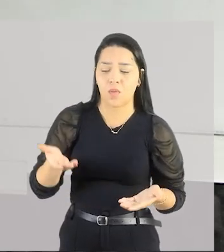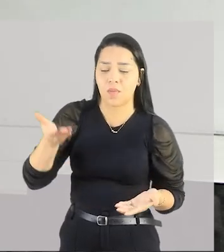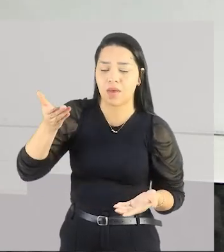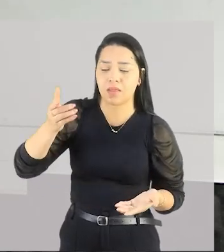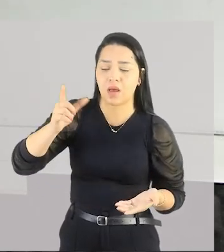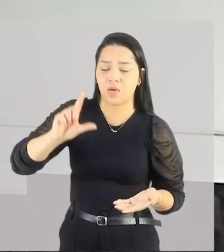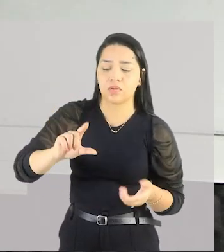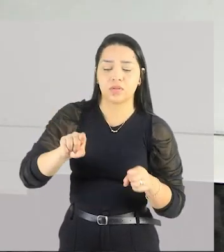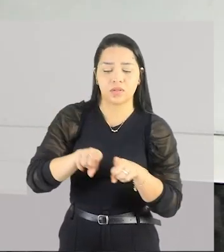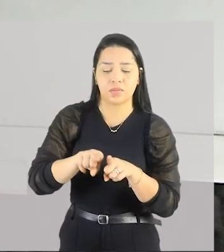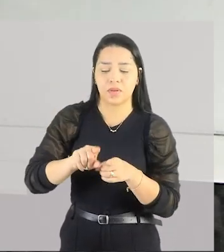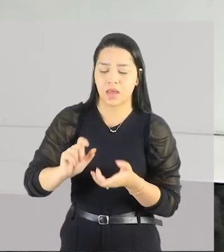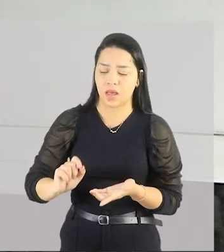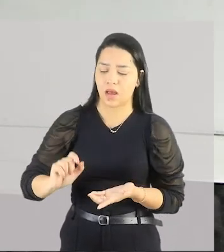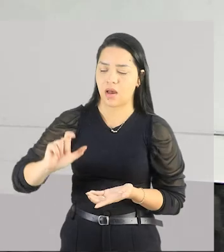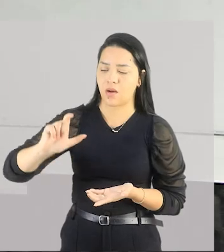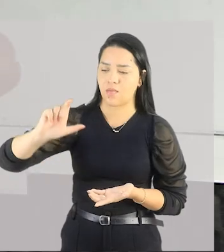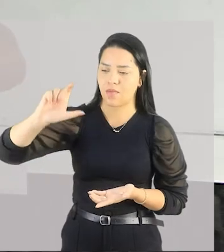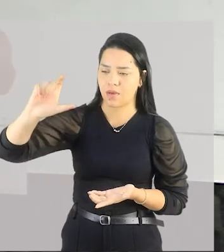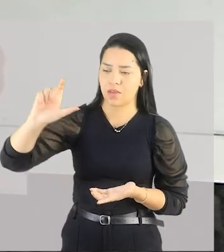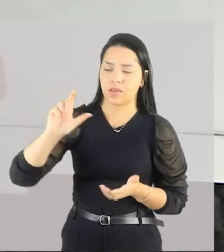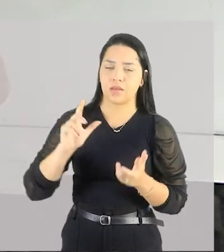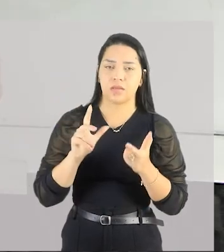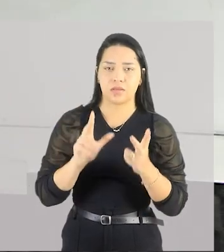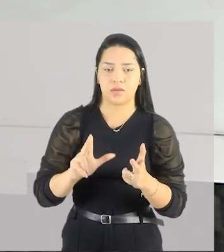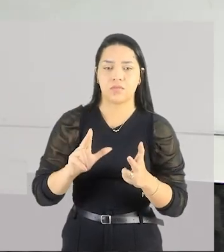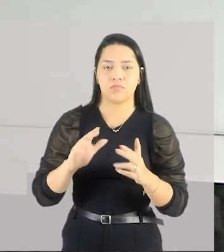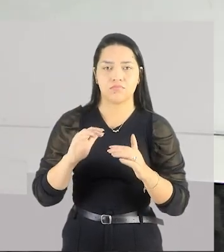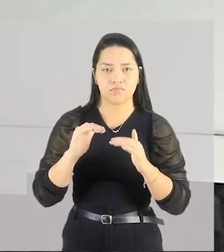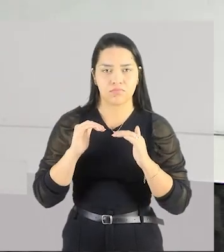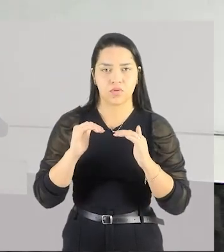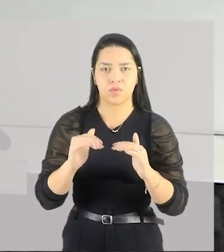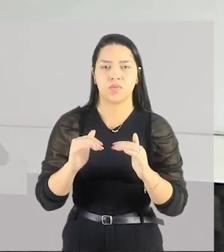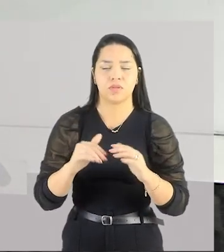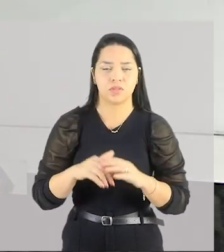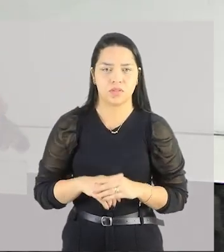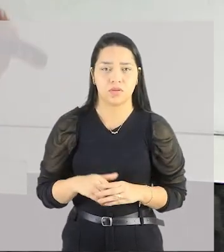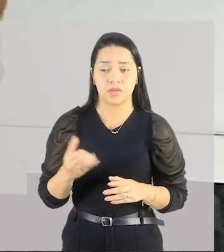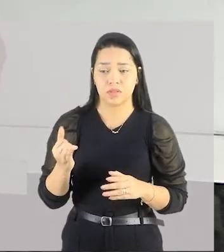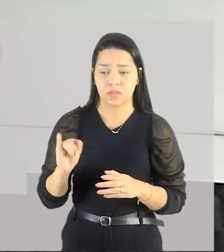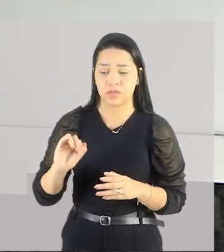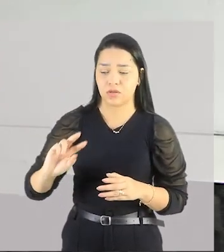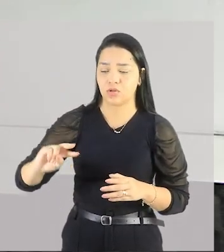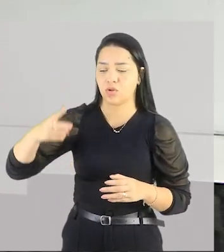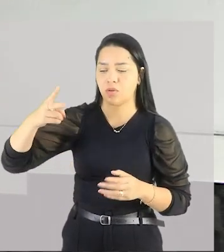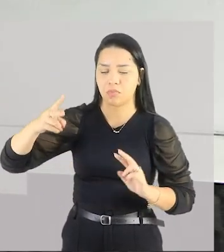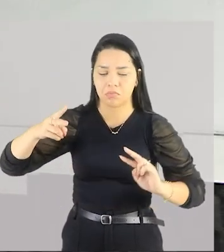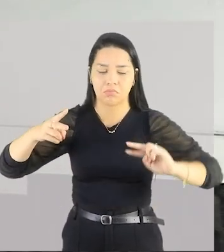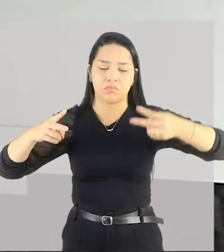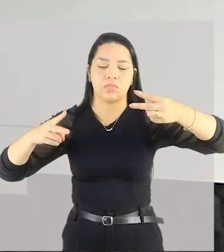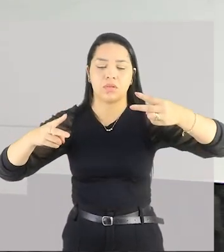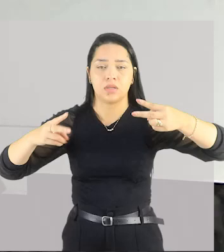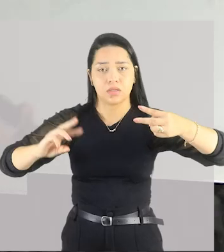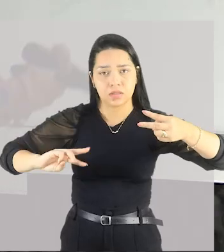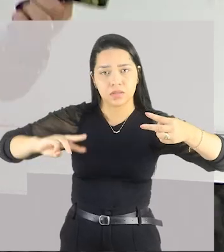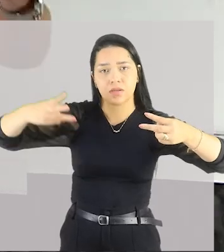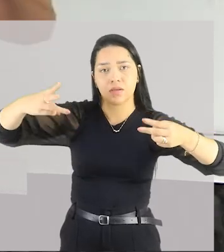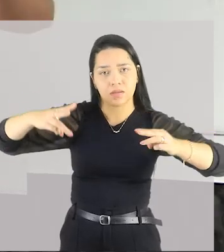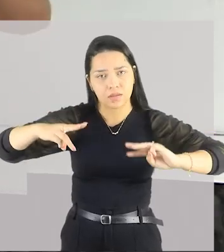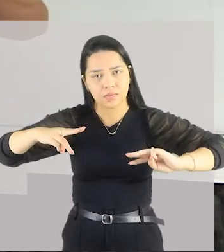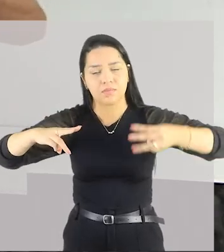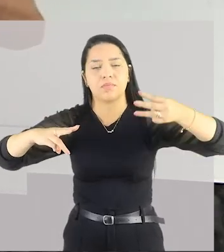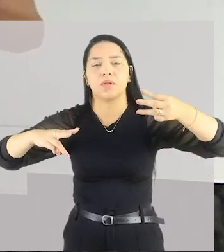na parte de cima eu coloco as grandezas que são diretamente proporcionais, e aqui as grandezas que